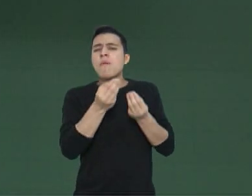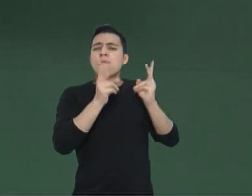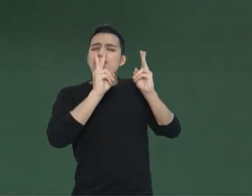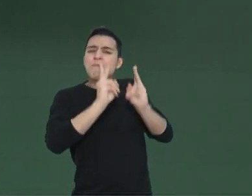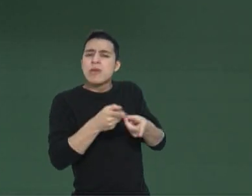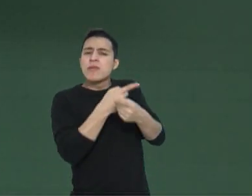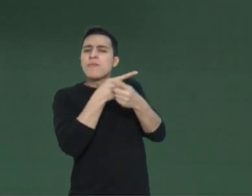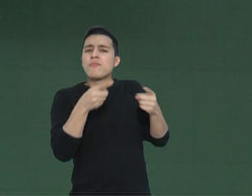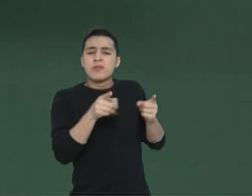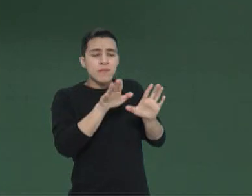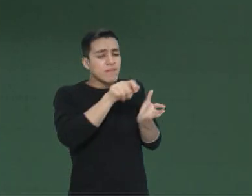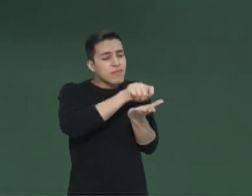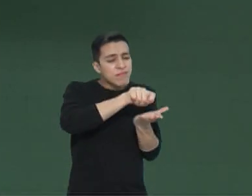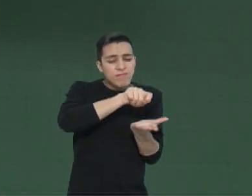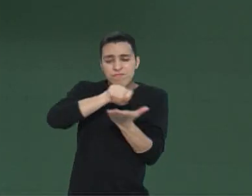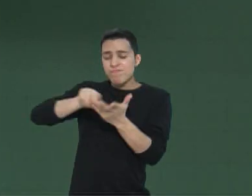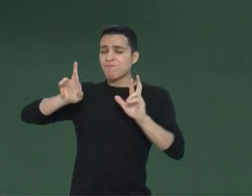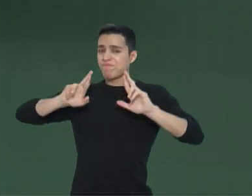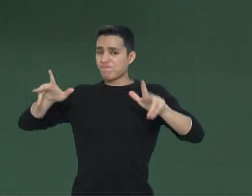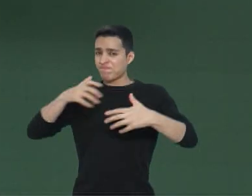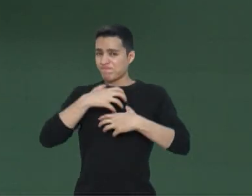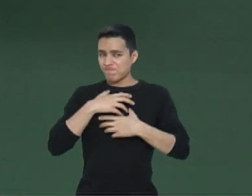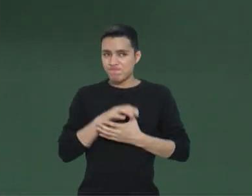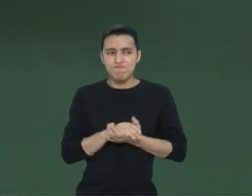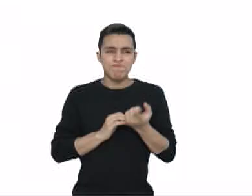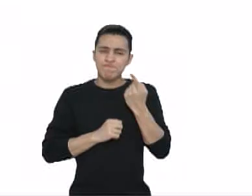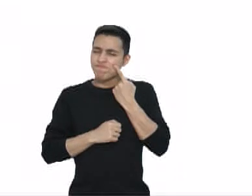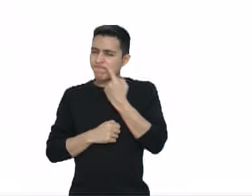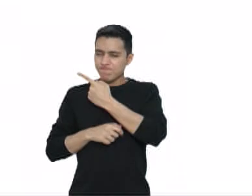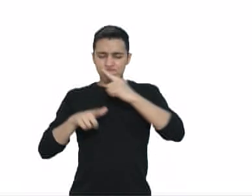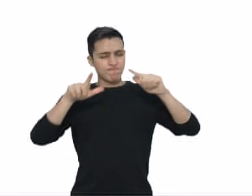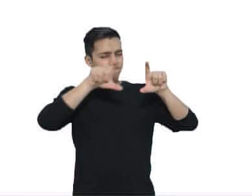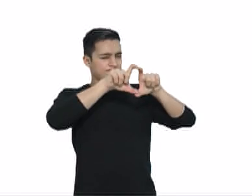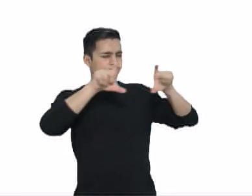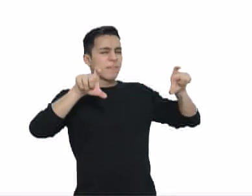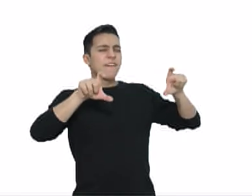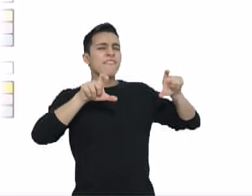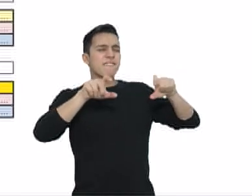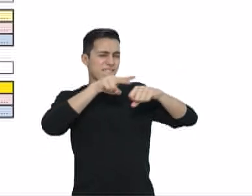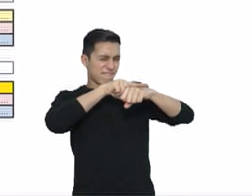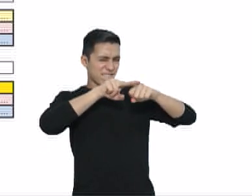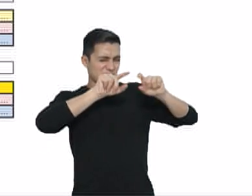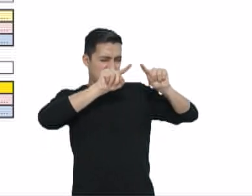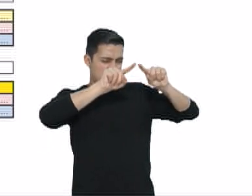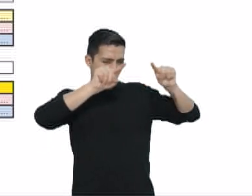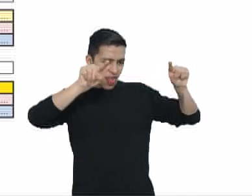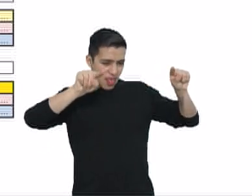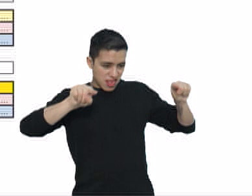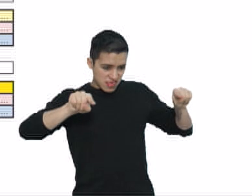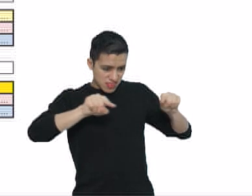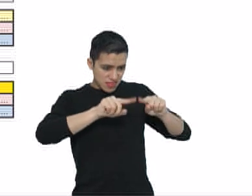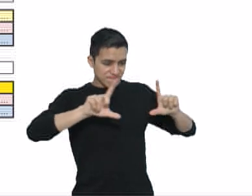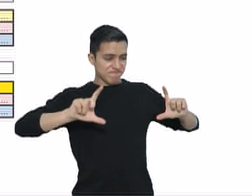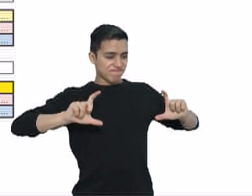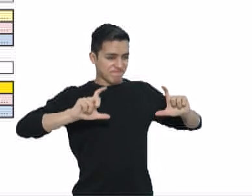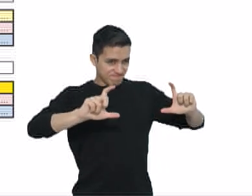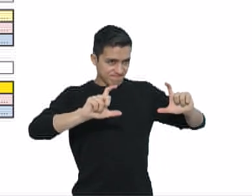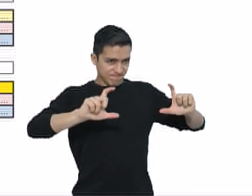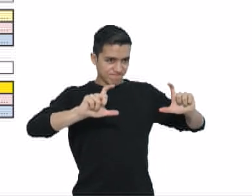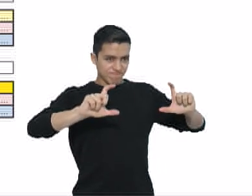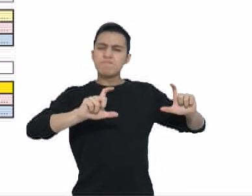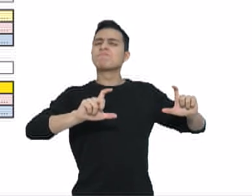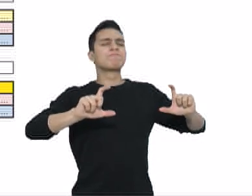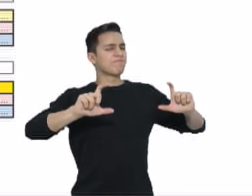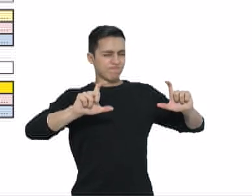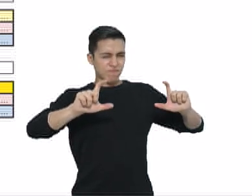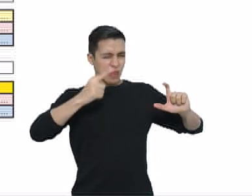música. A parte que nós vamos estudar é essa parte marcada com verde. Aqui está a parte que eu marquei com